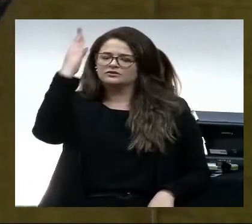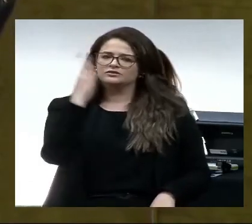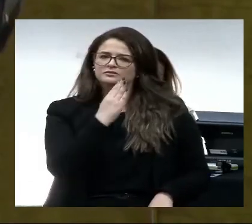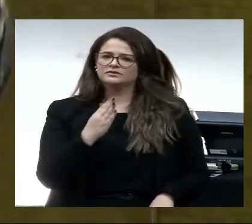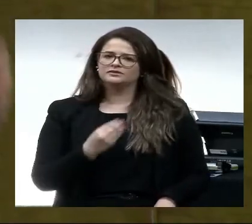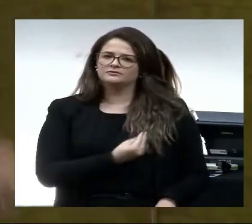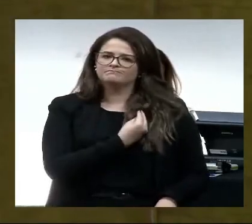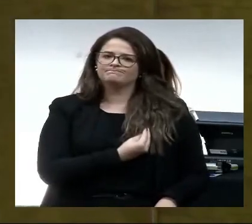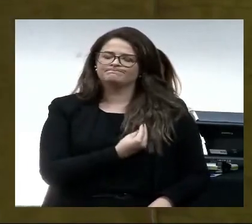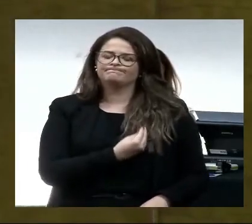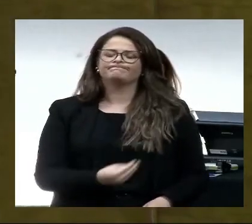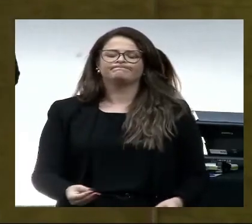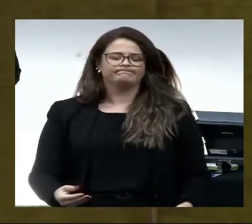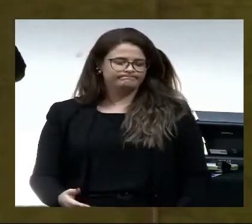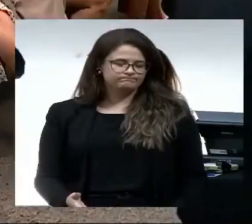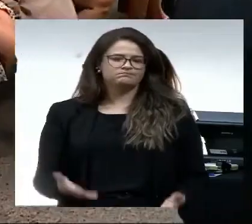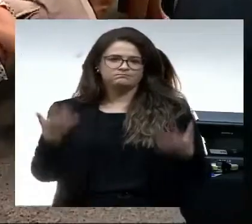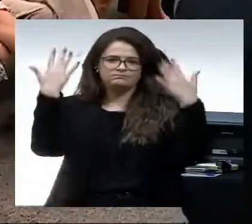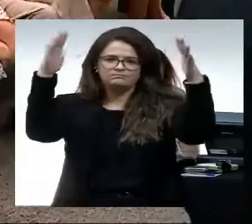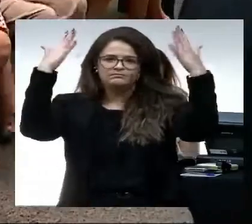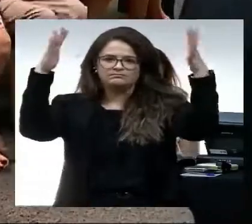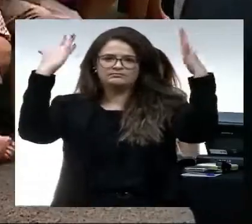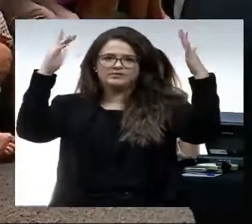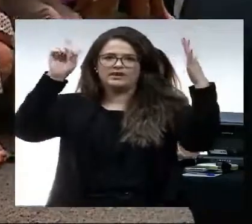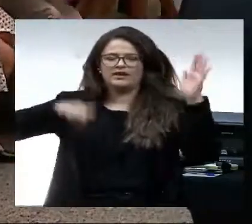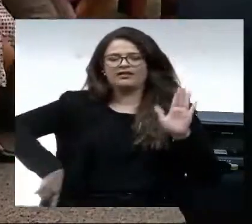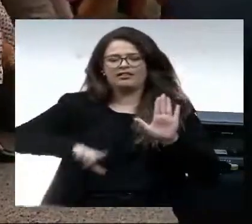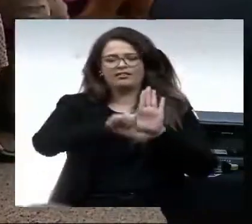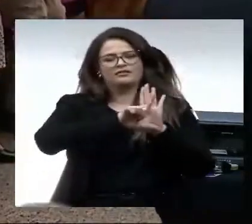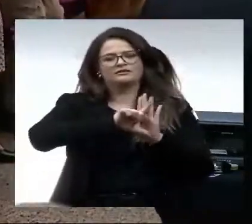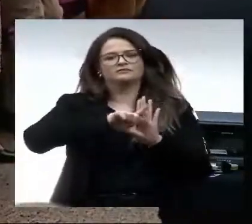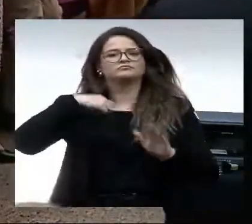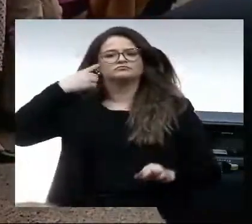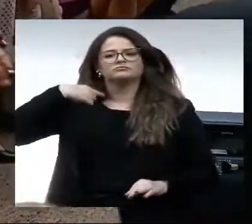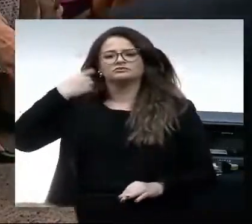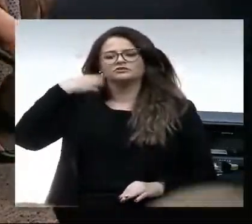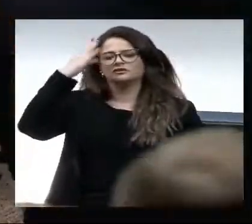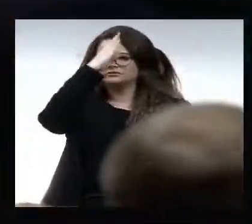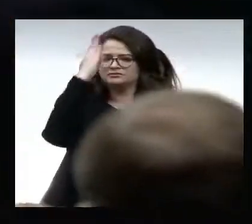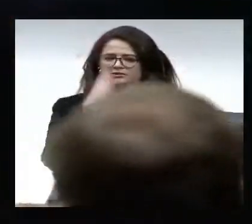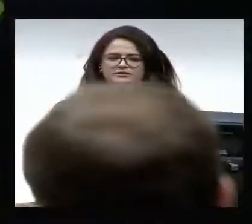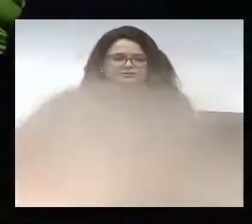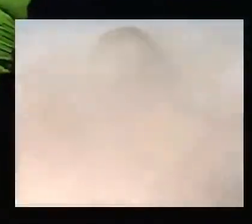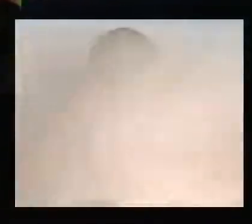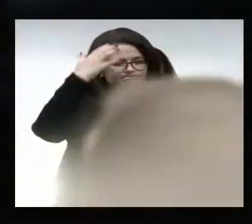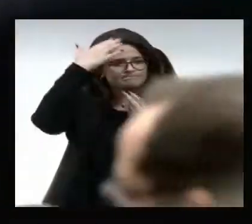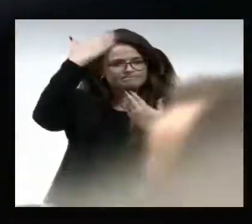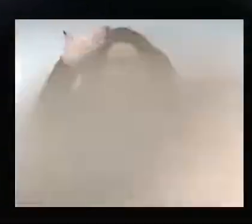viva a todos vocês, que são líderes legítimos da advocacia brasileira. Muito obrigado.